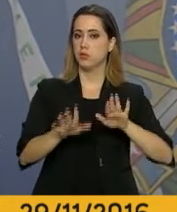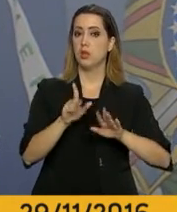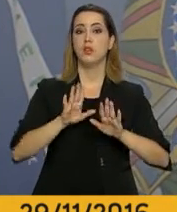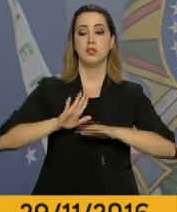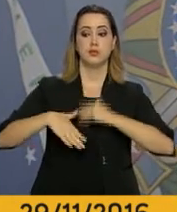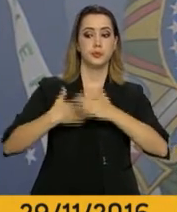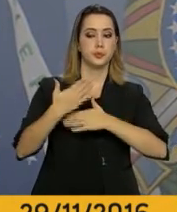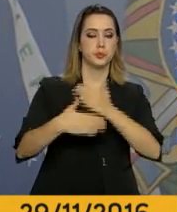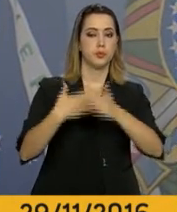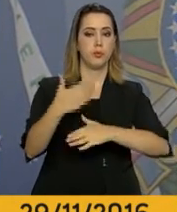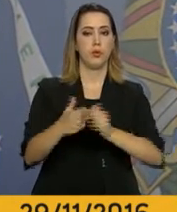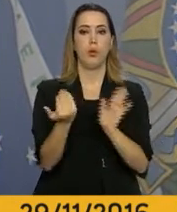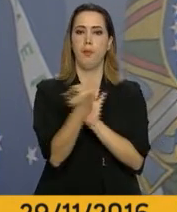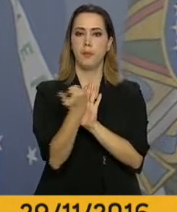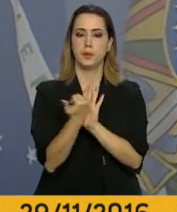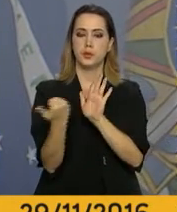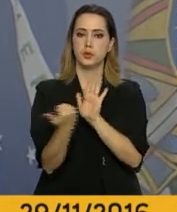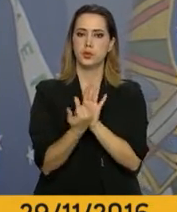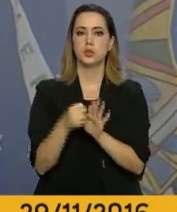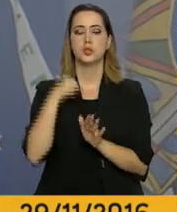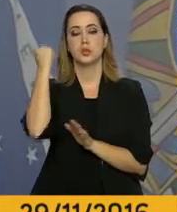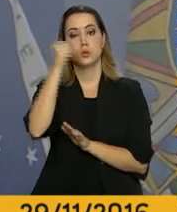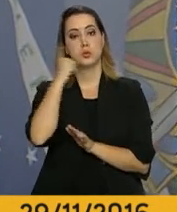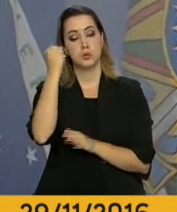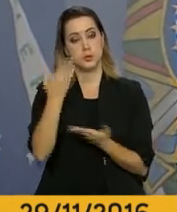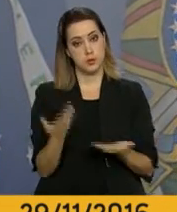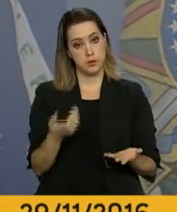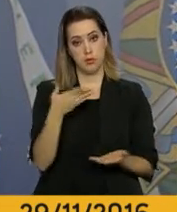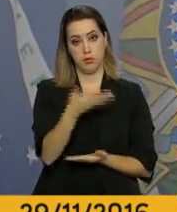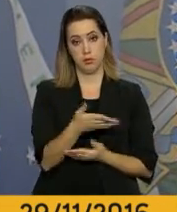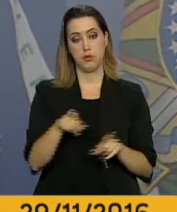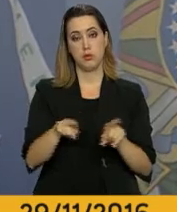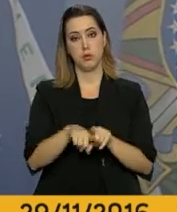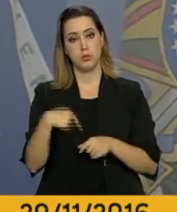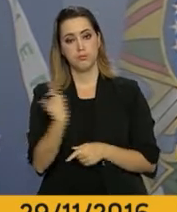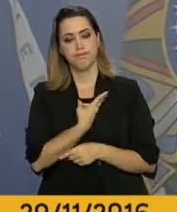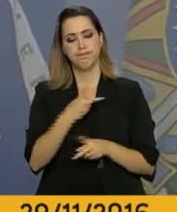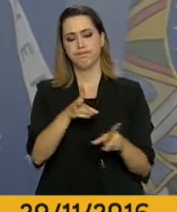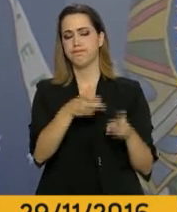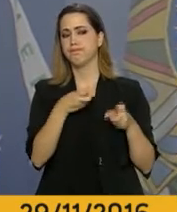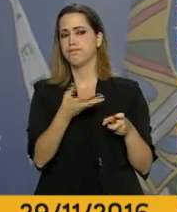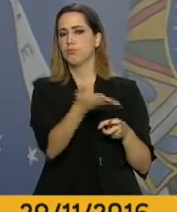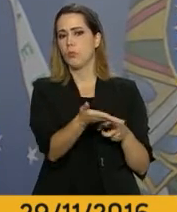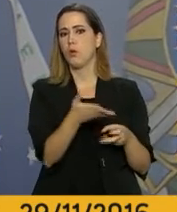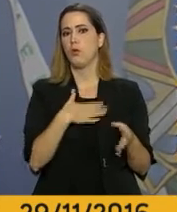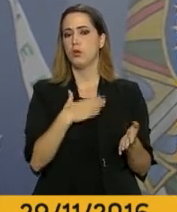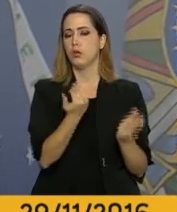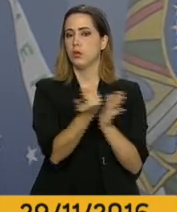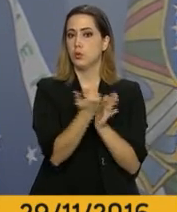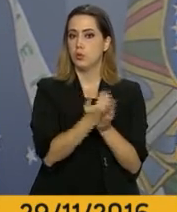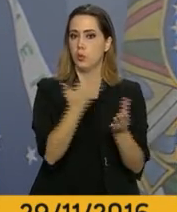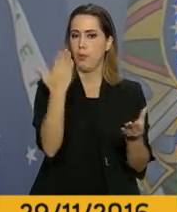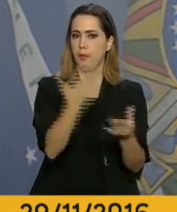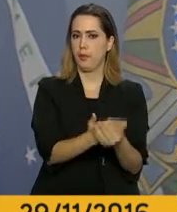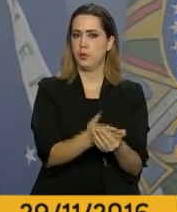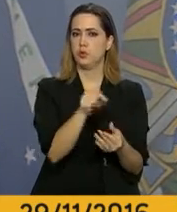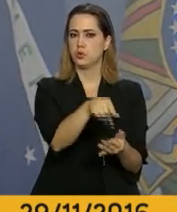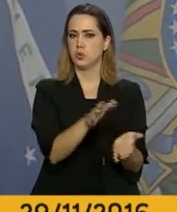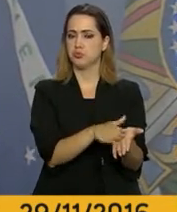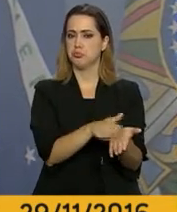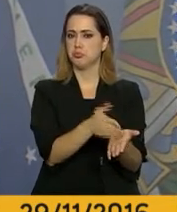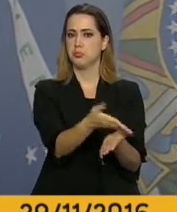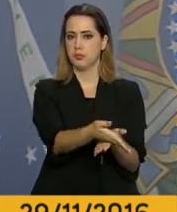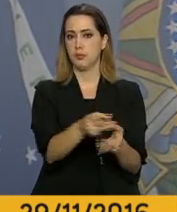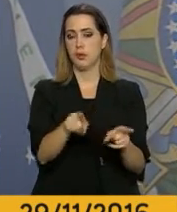senador josé serra e nós colocamos o governo para aplaudi pelos nossos líderes pelos nossos méritos para aplaudirem